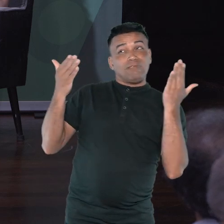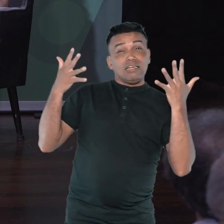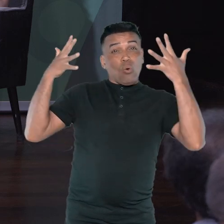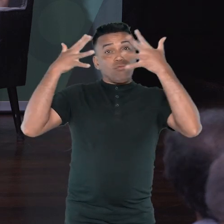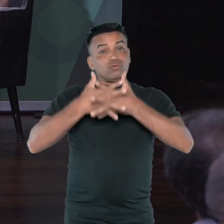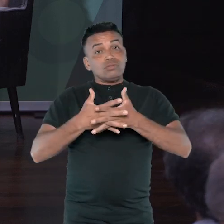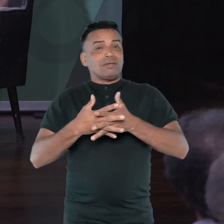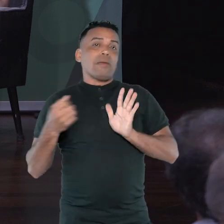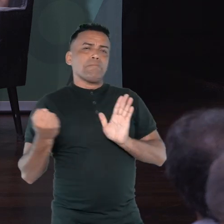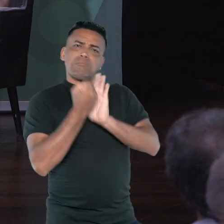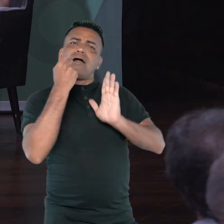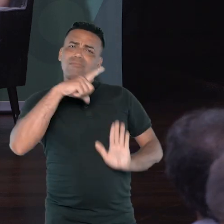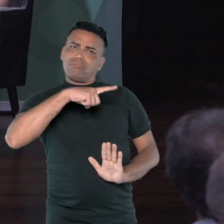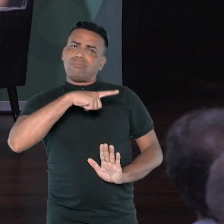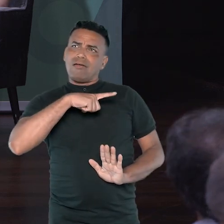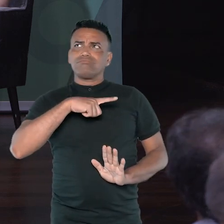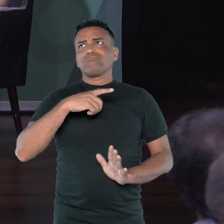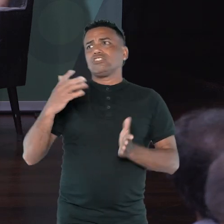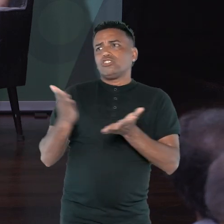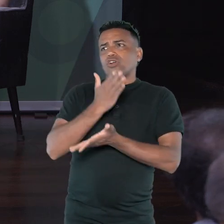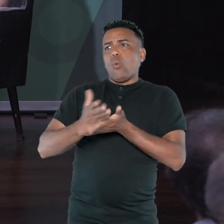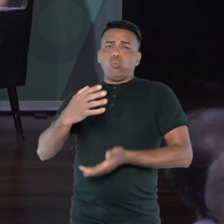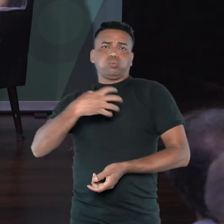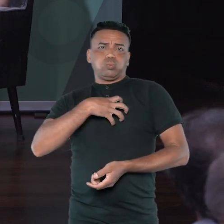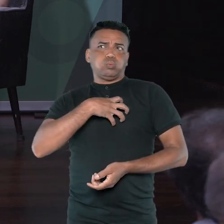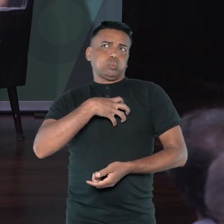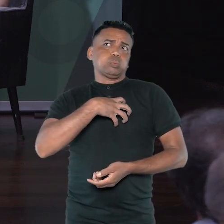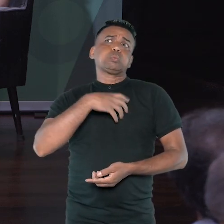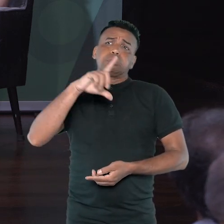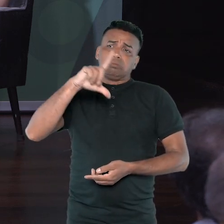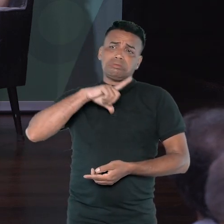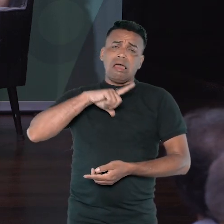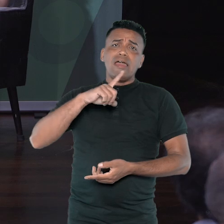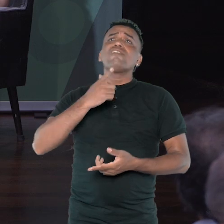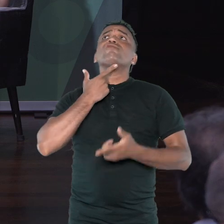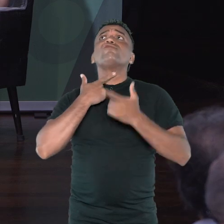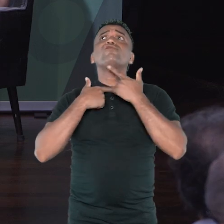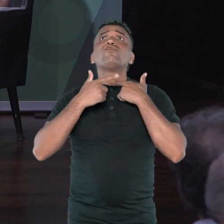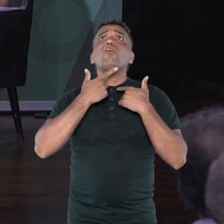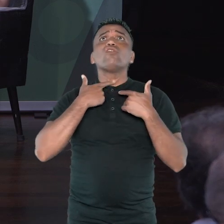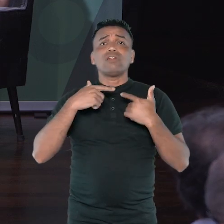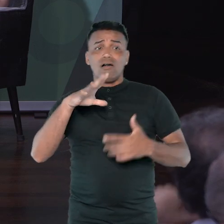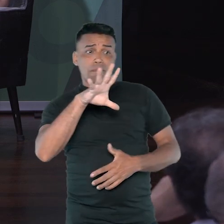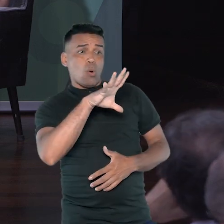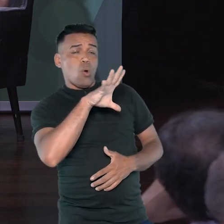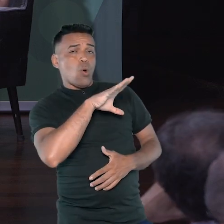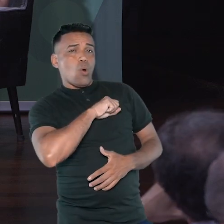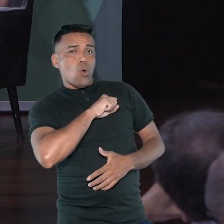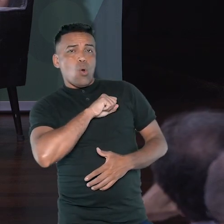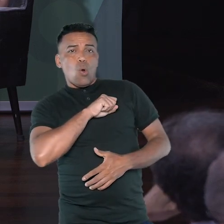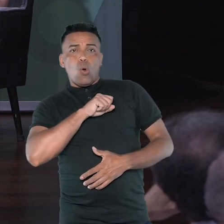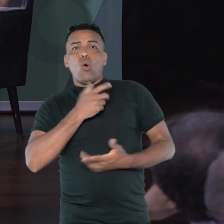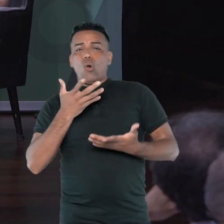ele marca isso, né, que de alguma forma tem esse desejo também, né, de ser amado pelo outro, de ser